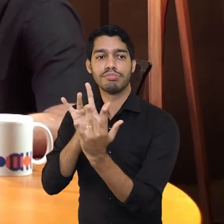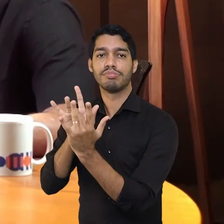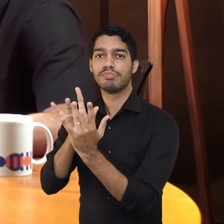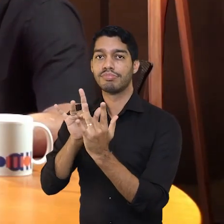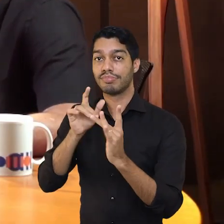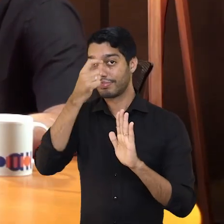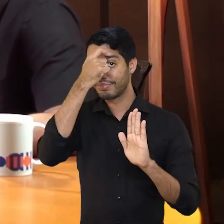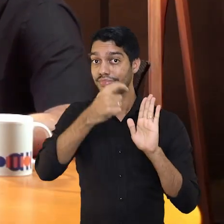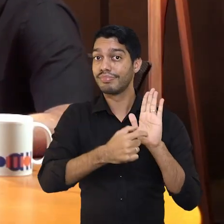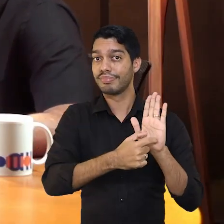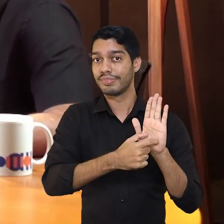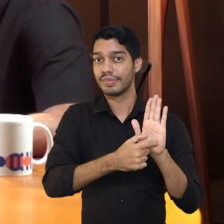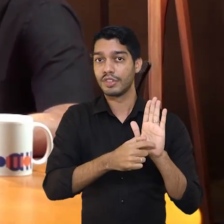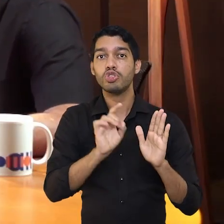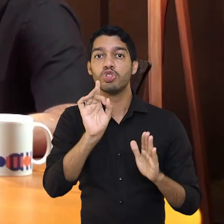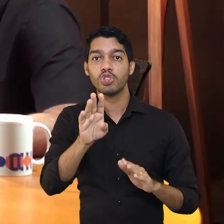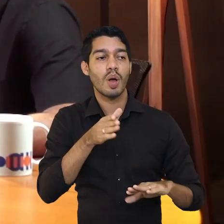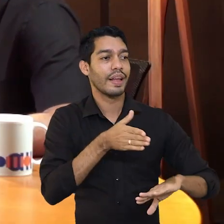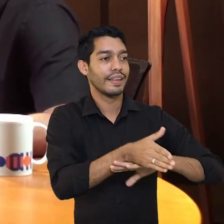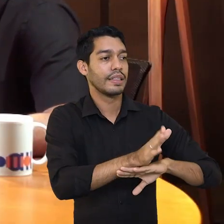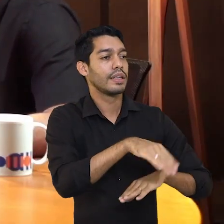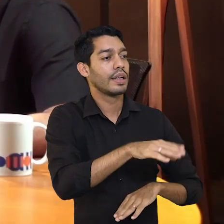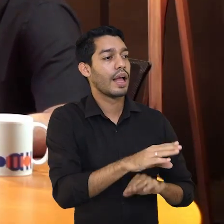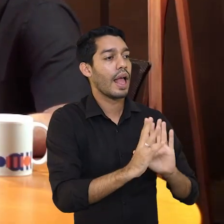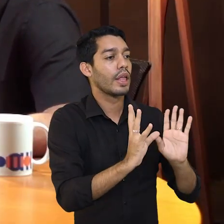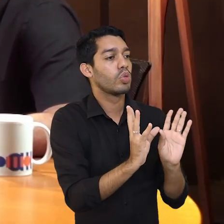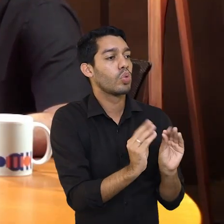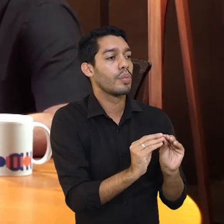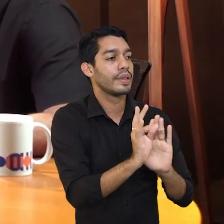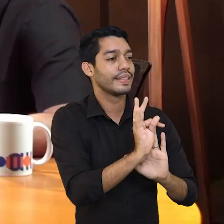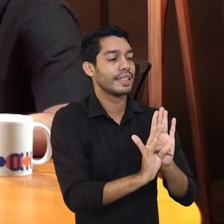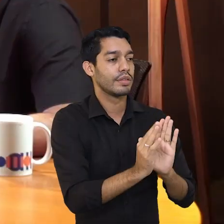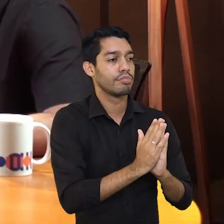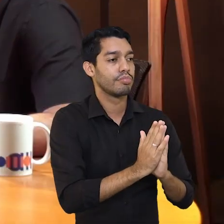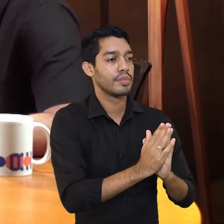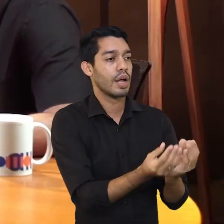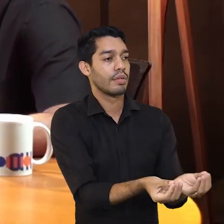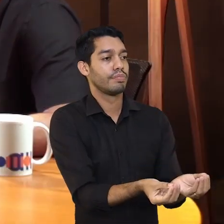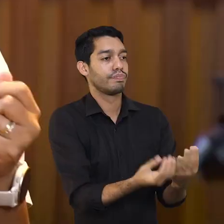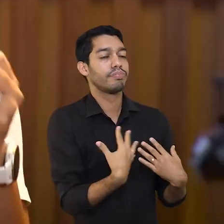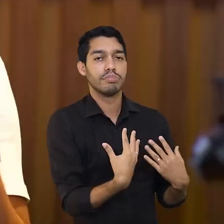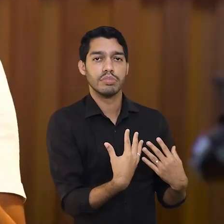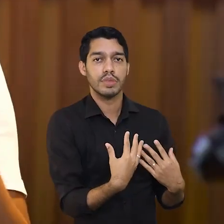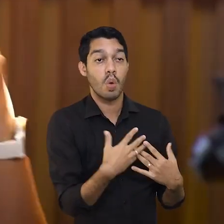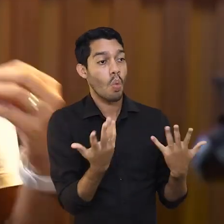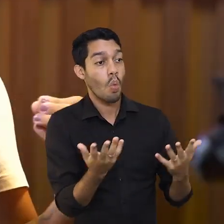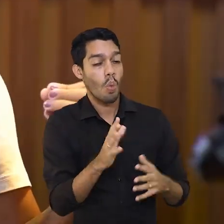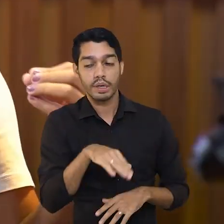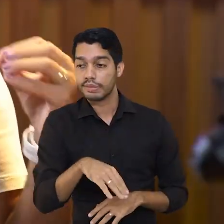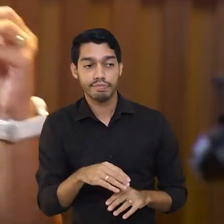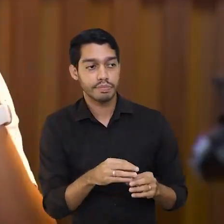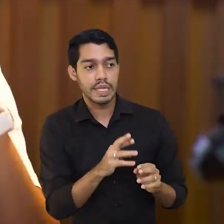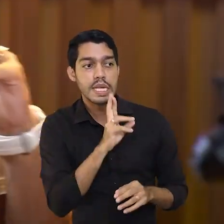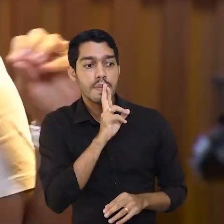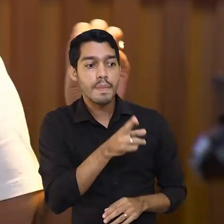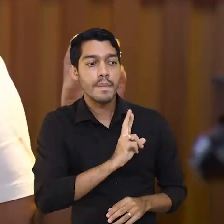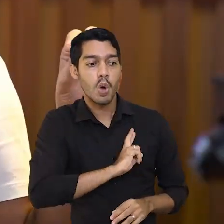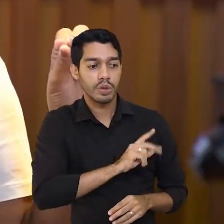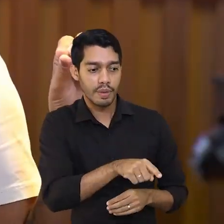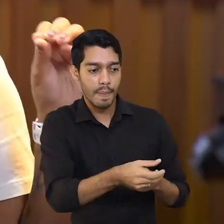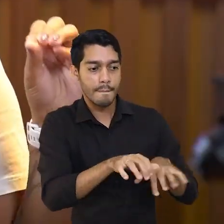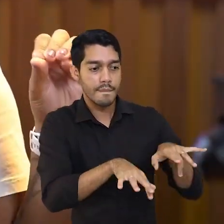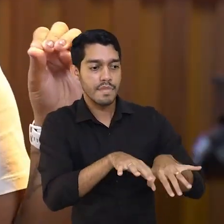ele não entre só para pedir um resumo pronto, ou para que ele não entre só para pegar alguma resposta, mas que ele entenda a